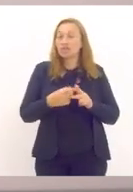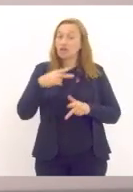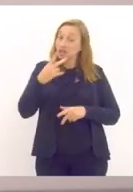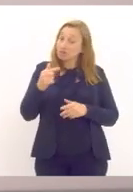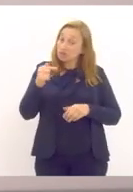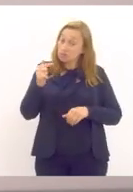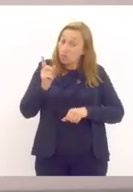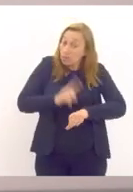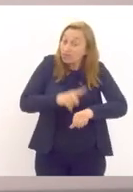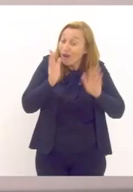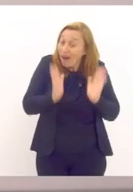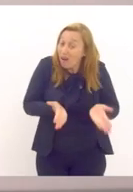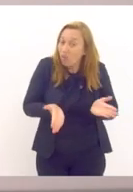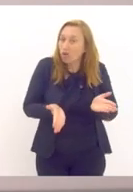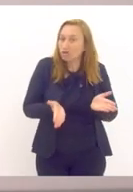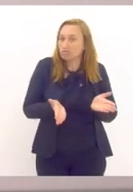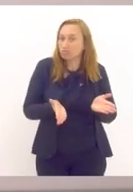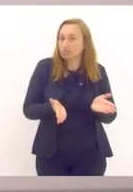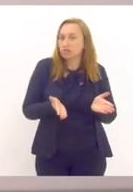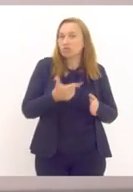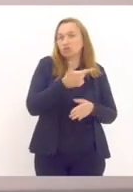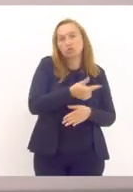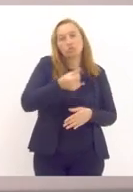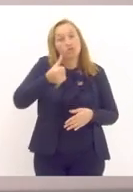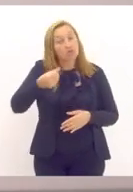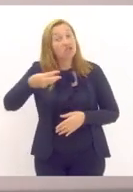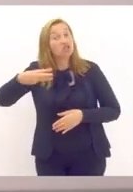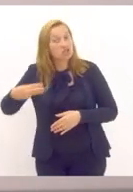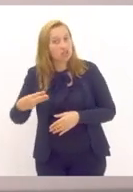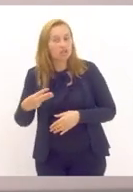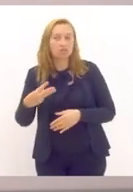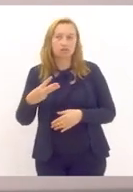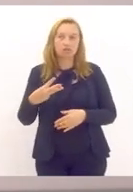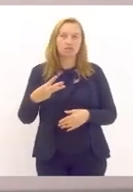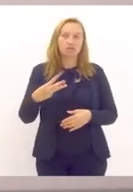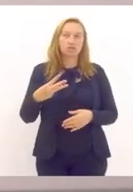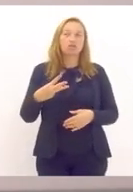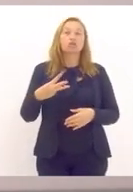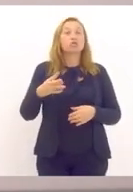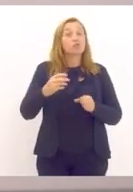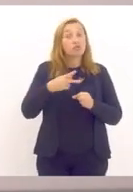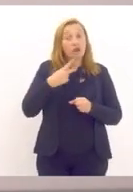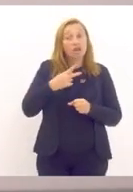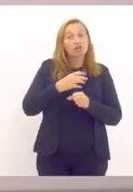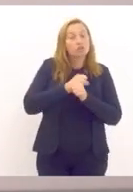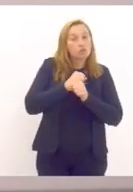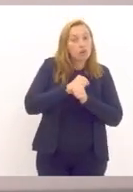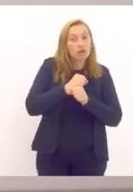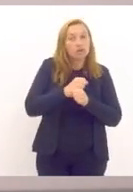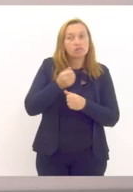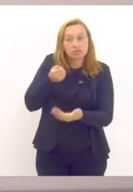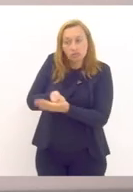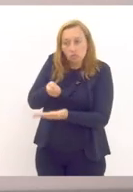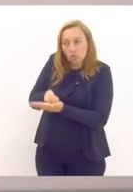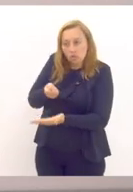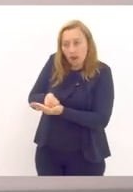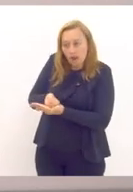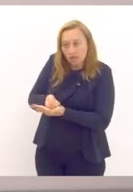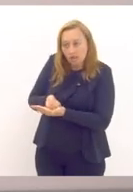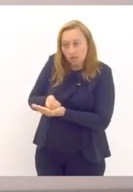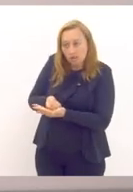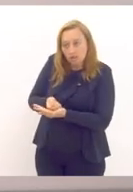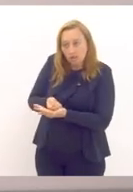momento. Nós estamos falando de 2023. Nós estamos falando do ano que os senhores estão sendo cobrados pelos seus eleitores